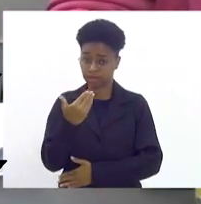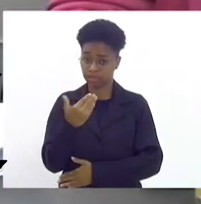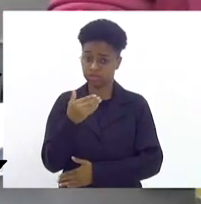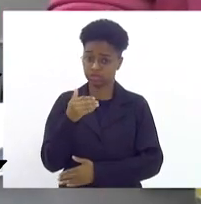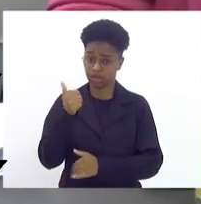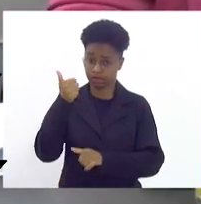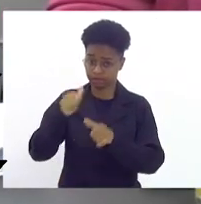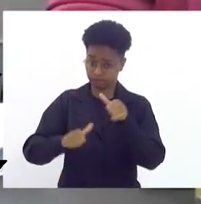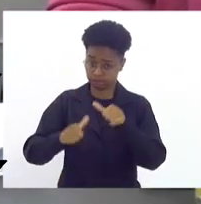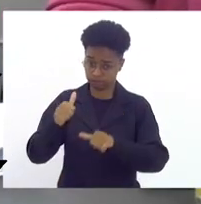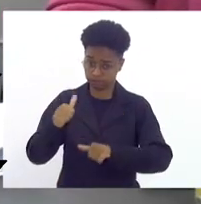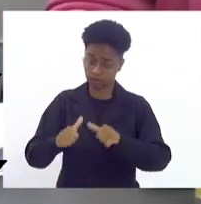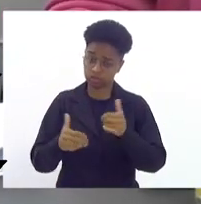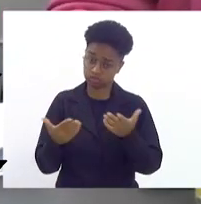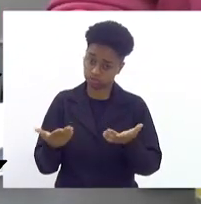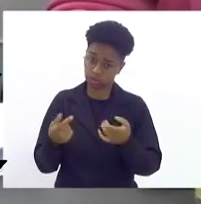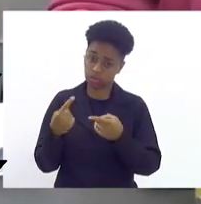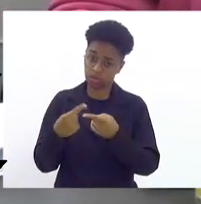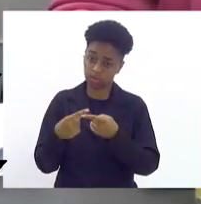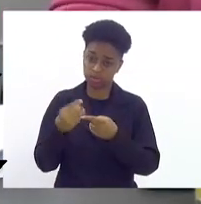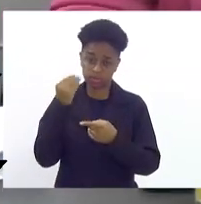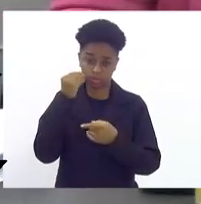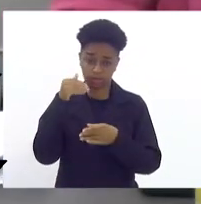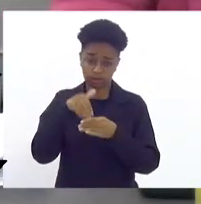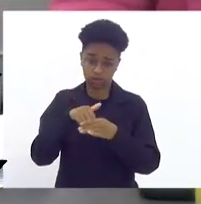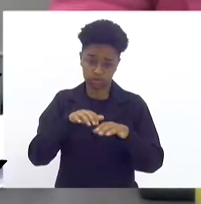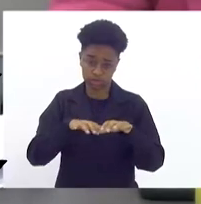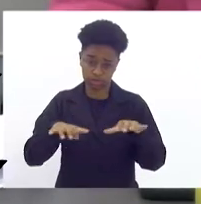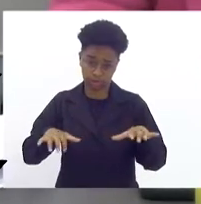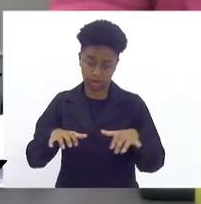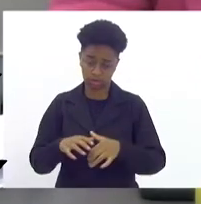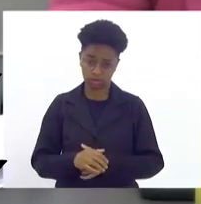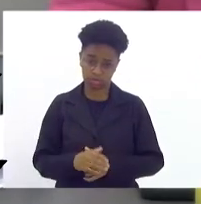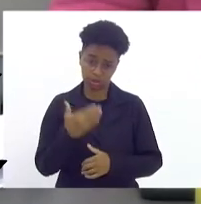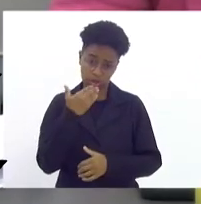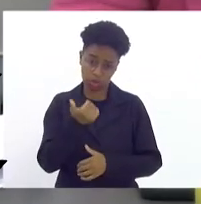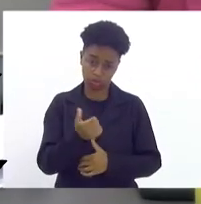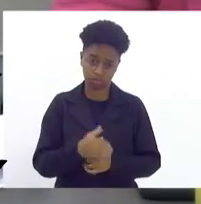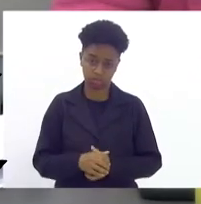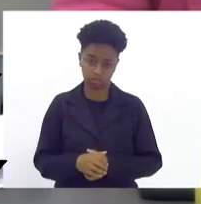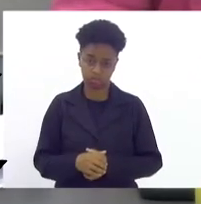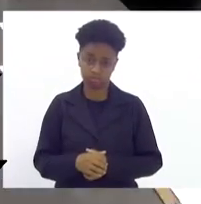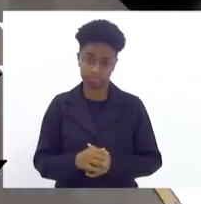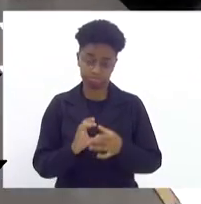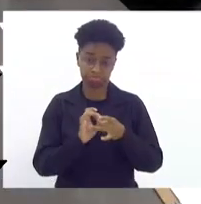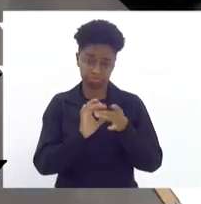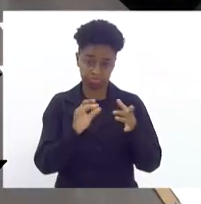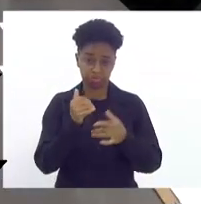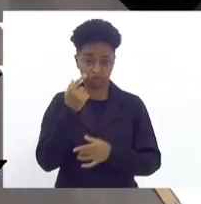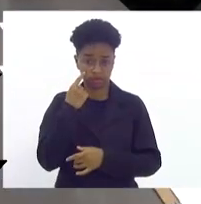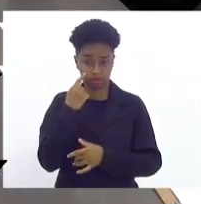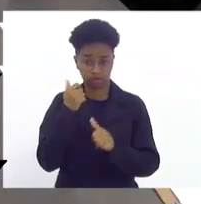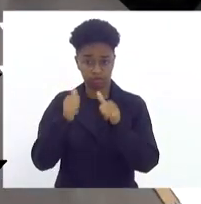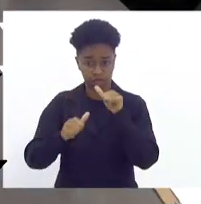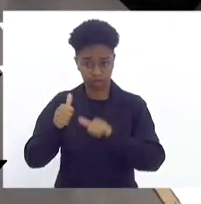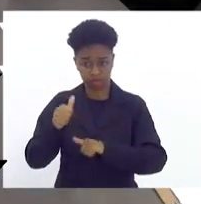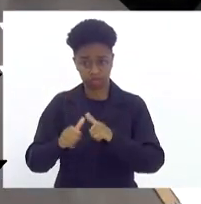e traga um voto em separado. Tá bom. É melhor. Então, concedida a vista ao deputado Carlos Mink.